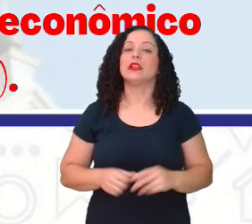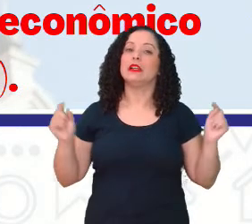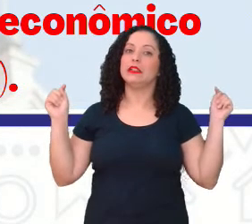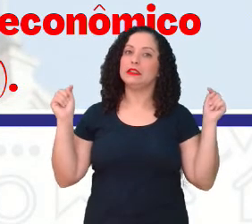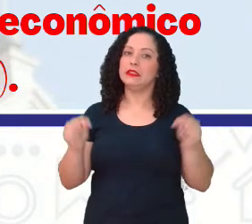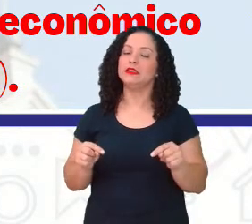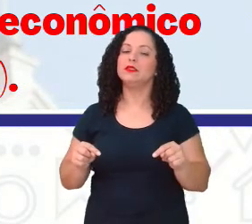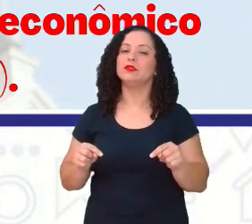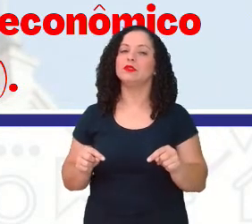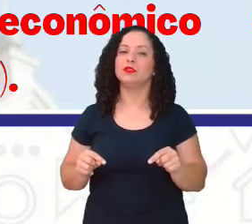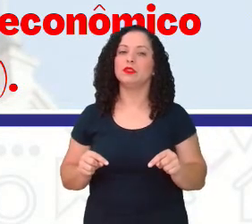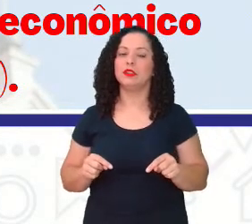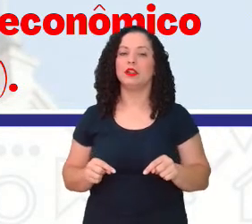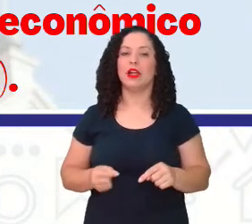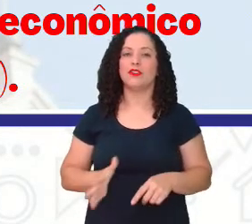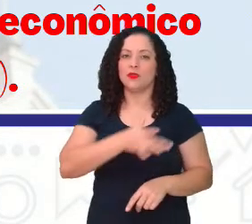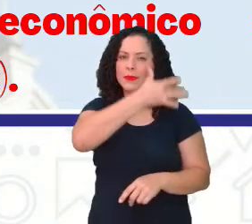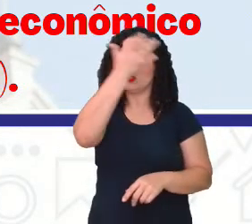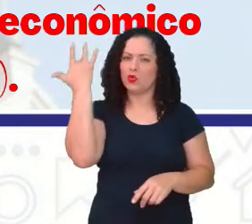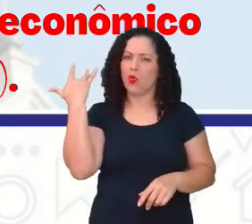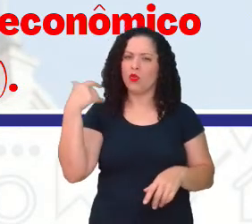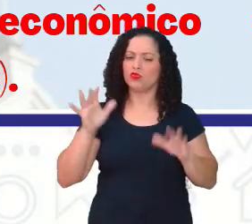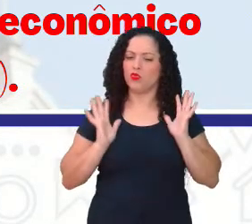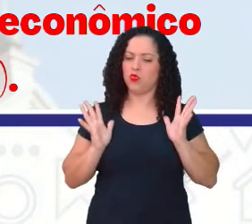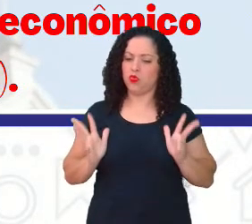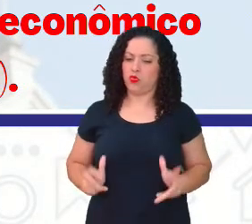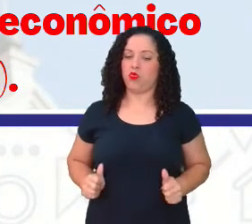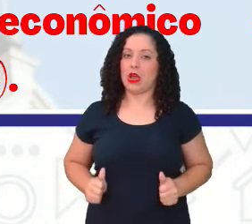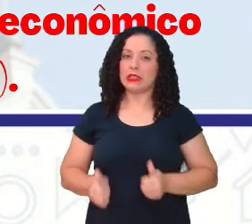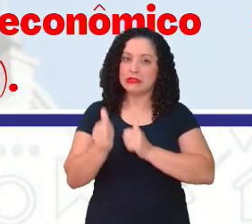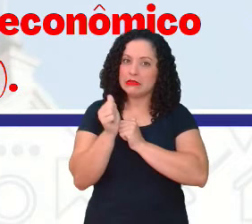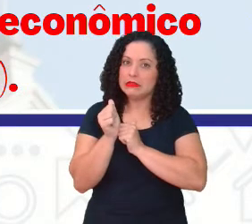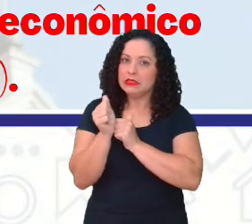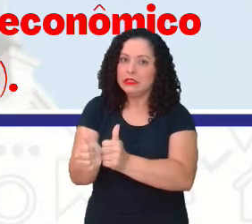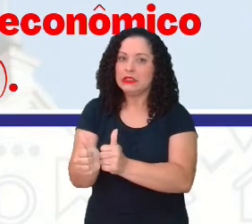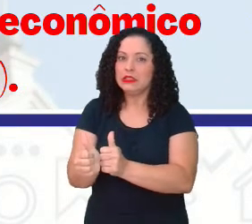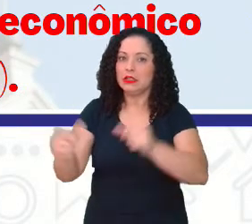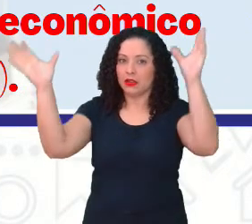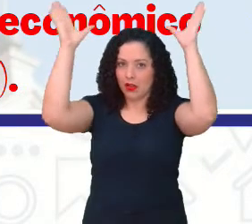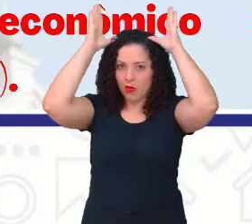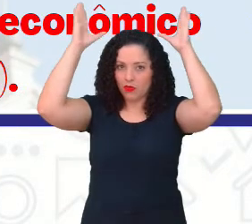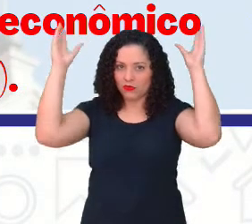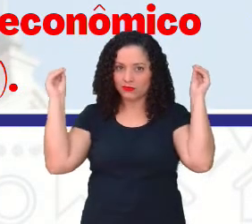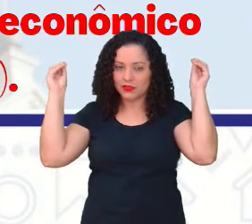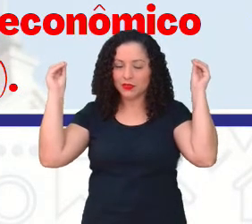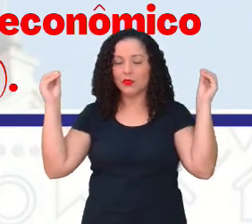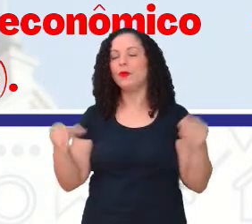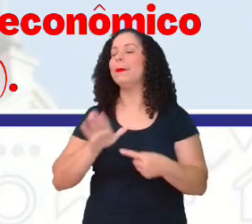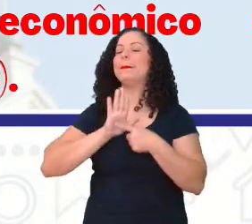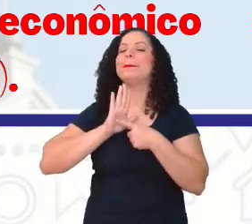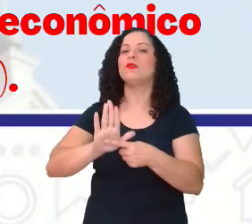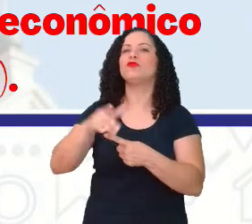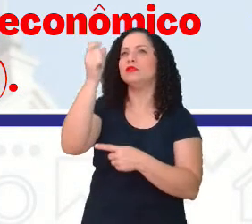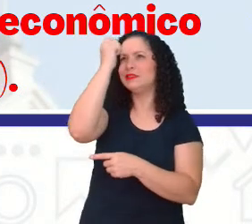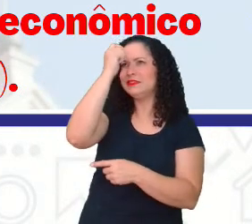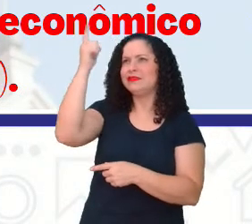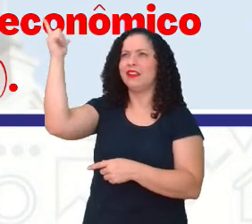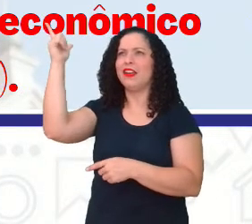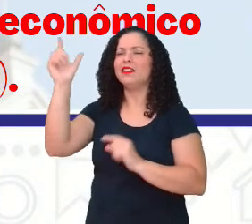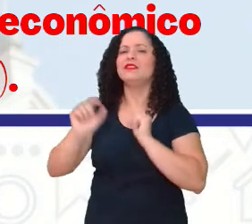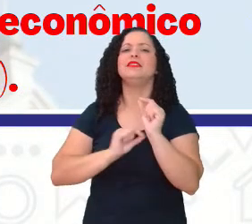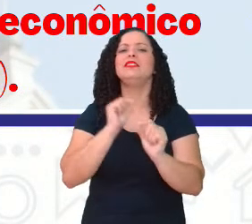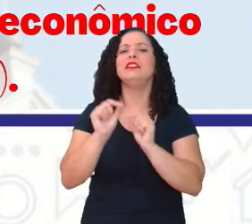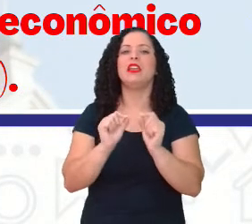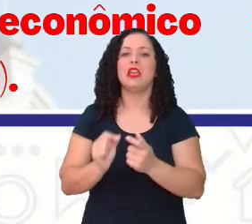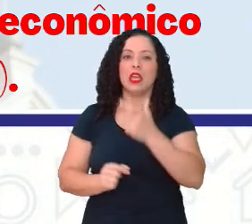os puritanos, né, calvinistas, eles saíam com a ideia de que eu tenho que mostrar